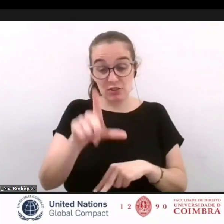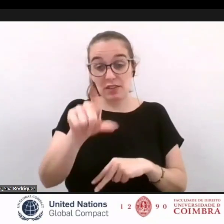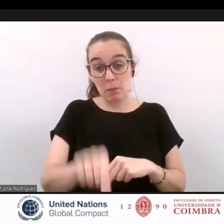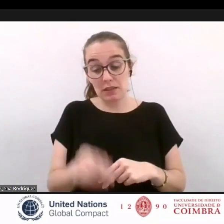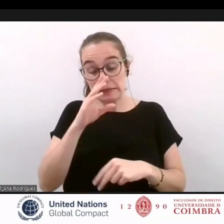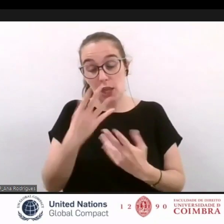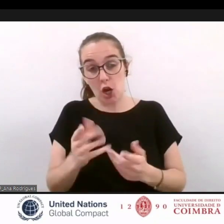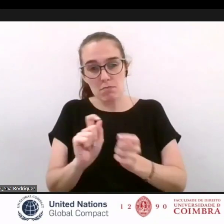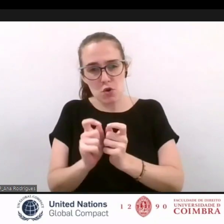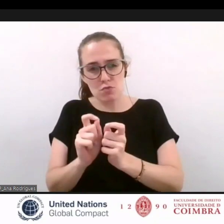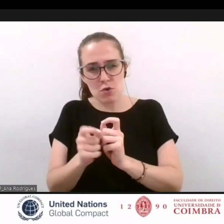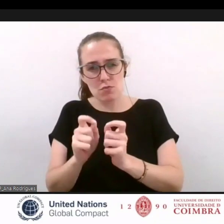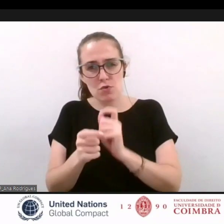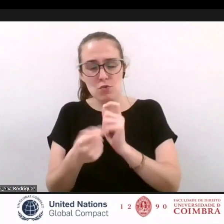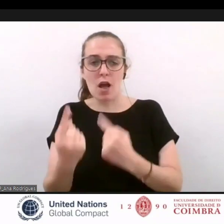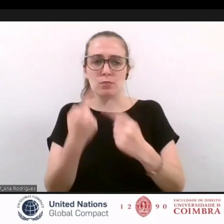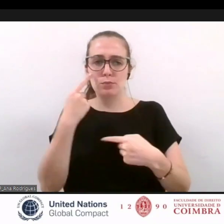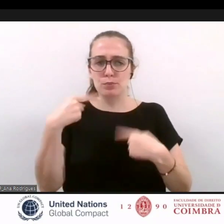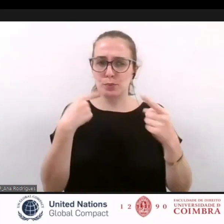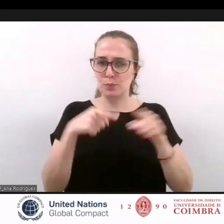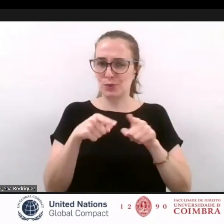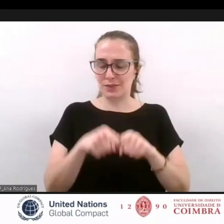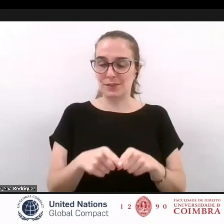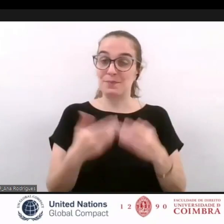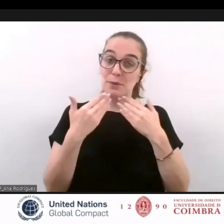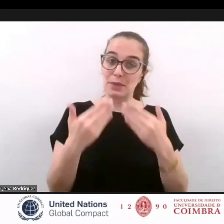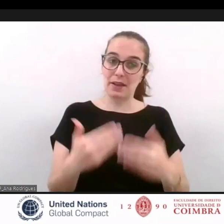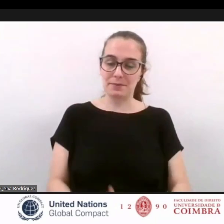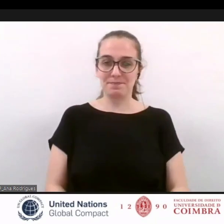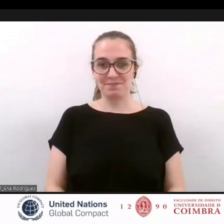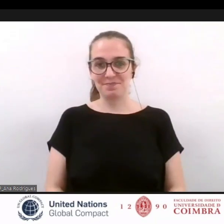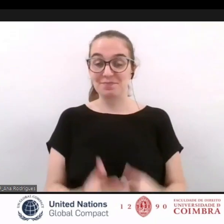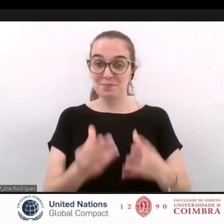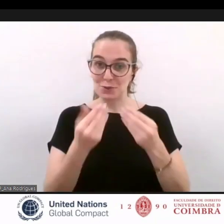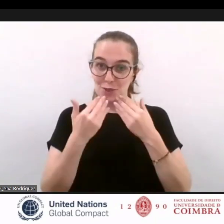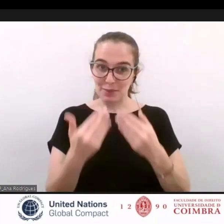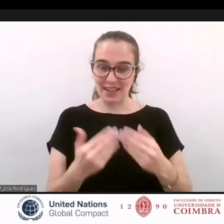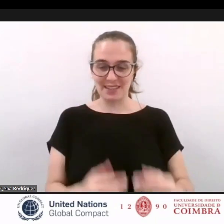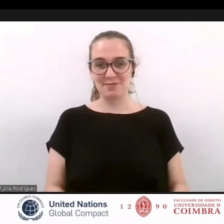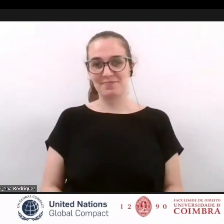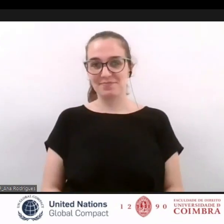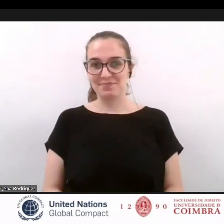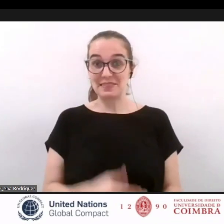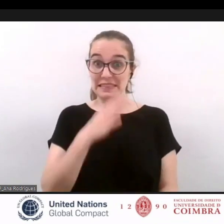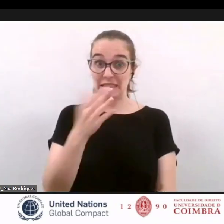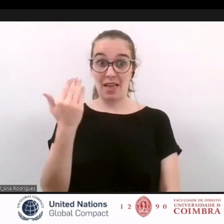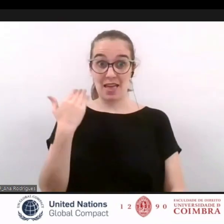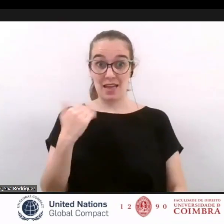corrente de mudanças nas políticas públicas. Obrigada. Muito obrigado. Como foi dito